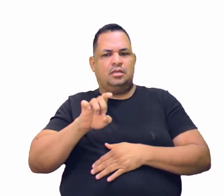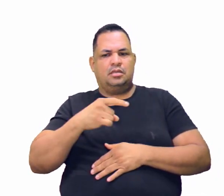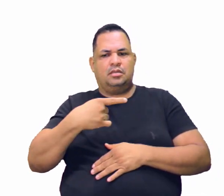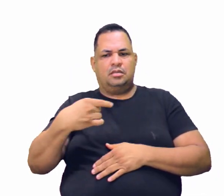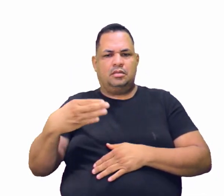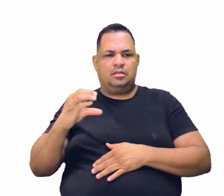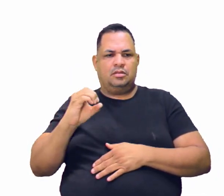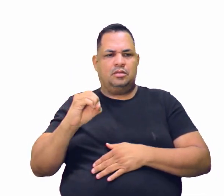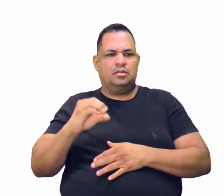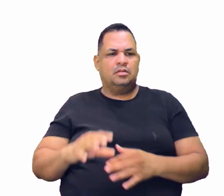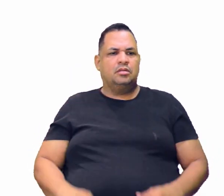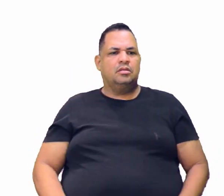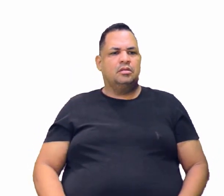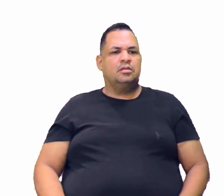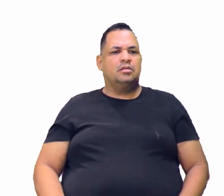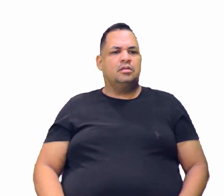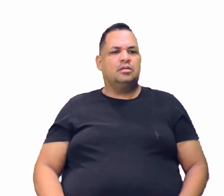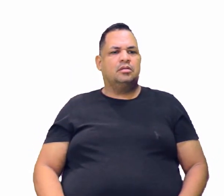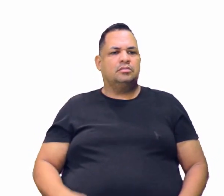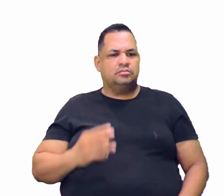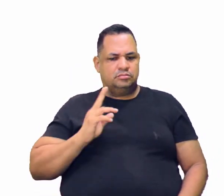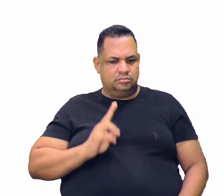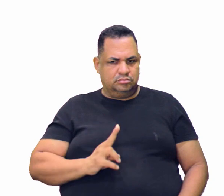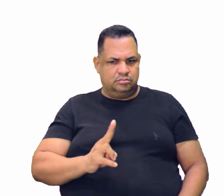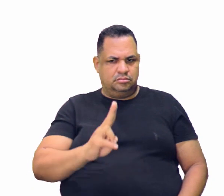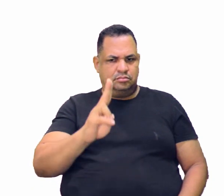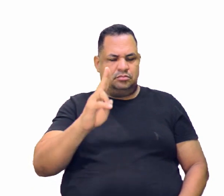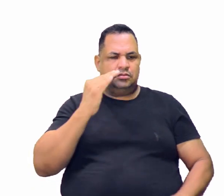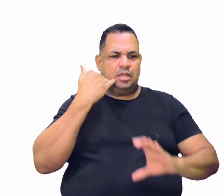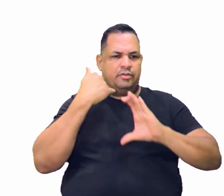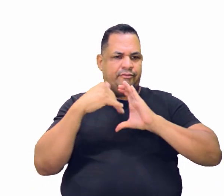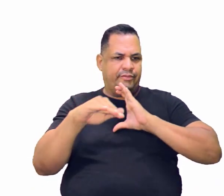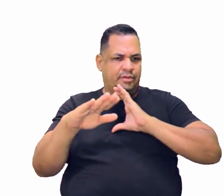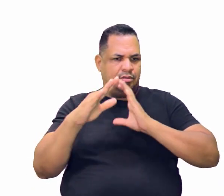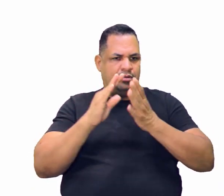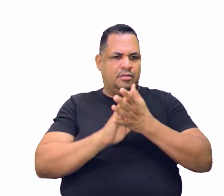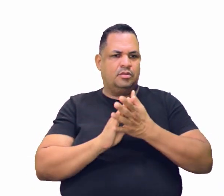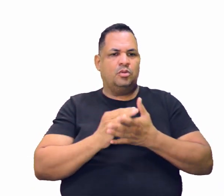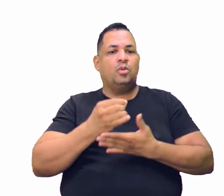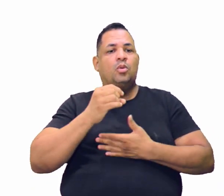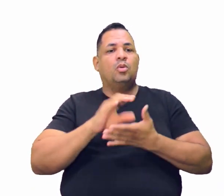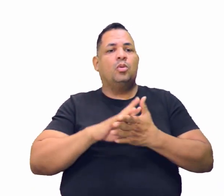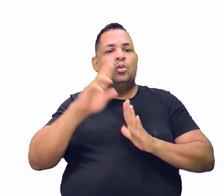Vou colocar aqui bem bonitinho. Seguem os